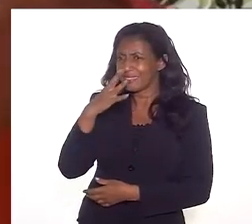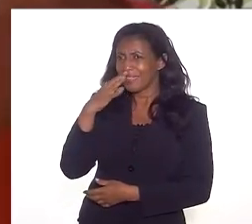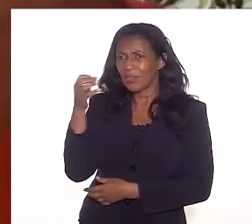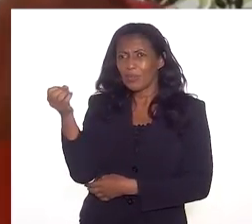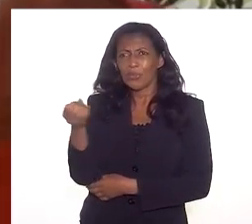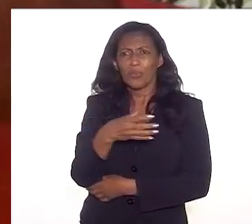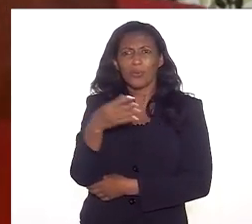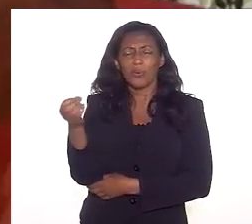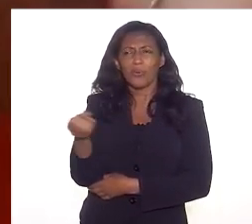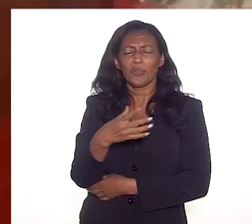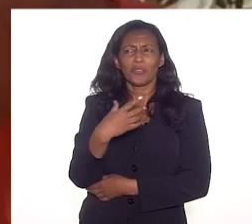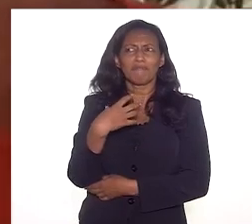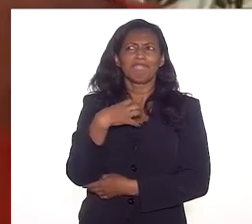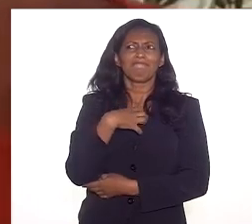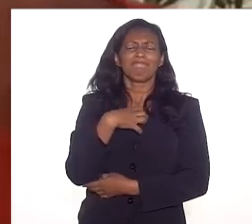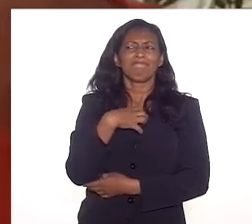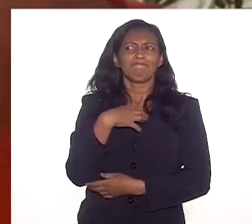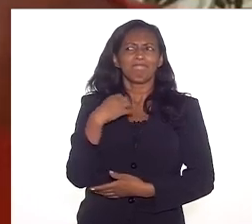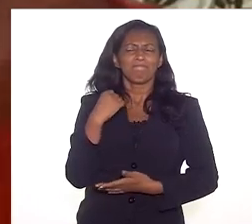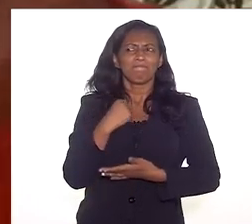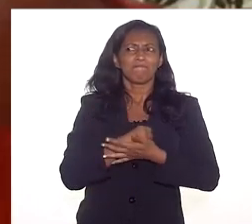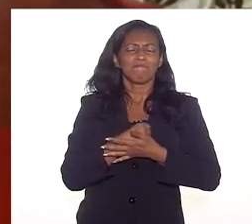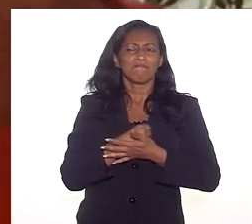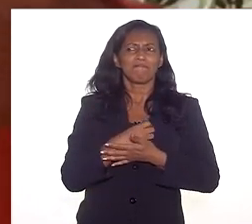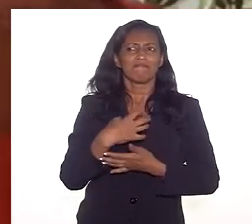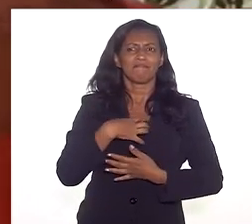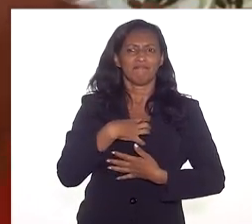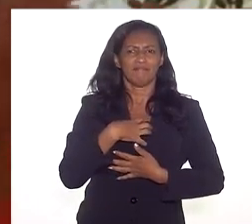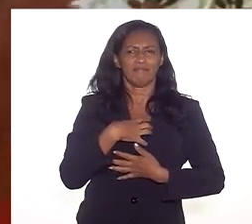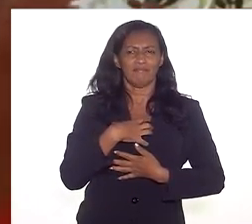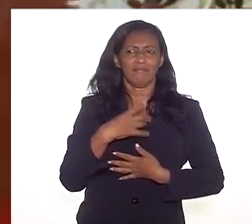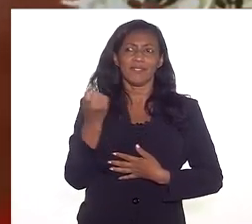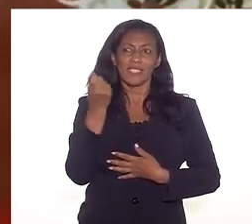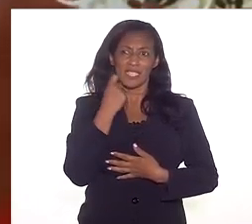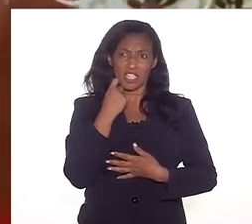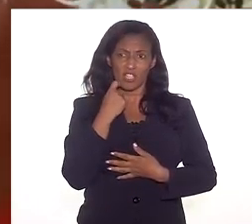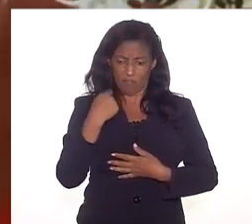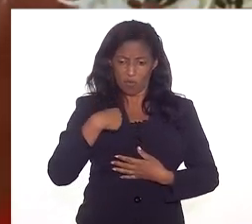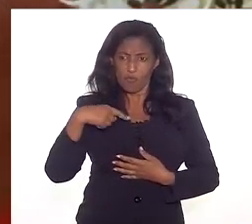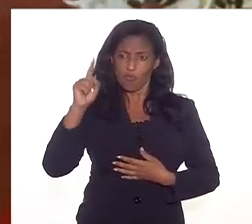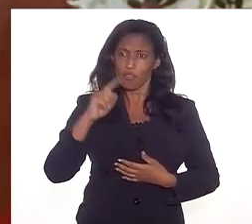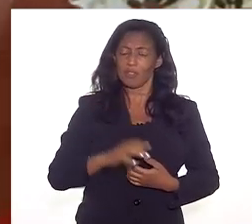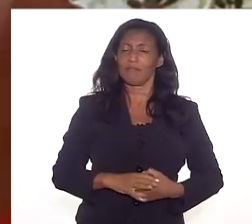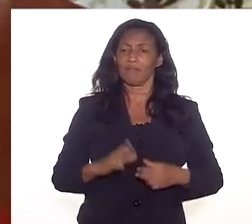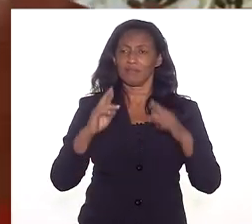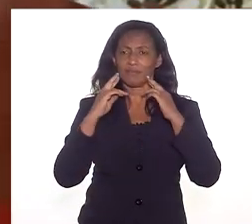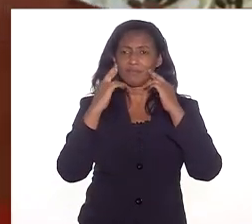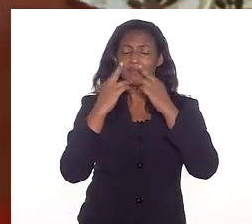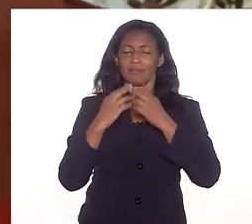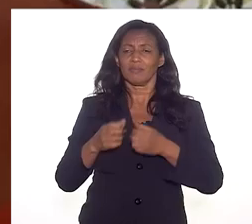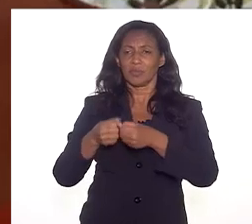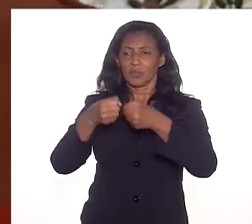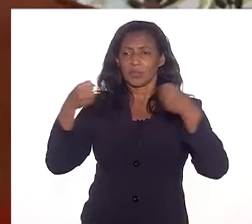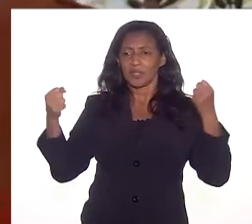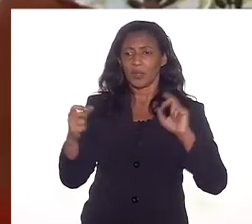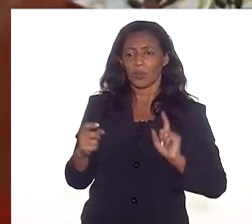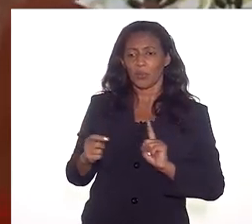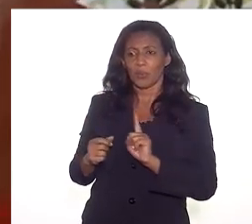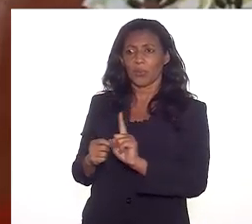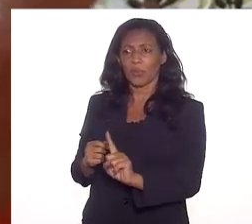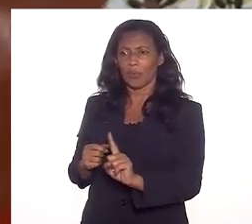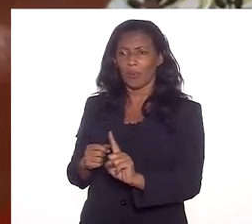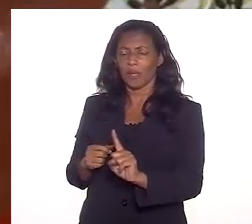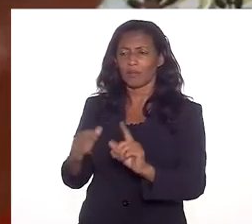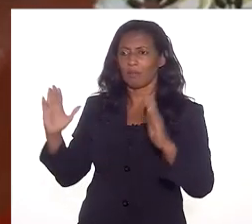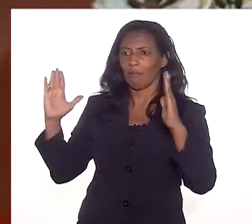uma novidade, né? Mas ficou marcado. E eu fui na sexta-feira lá, quando eu entro no